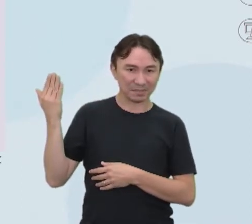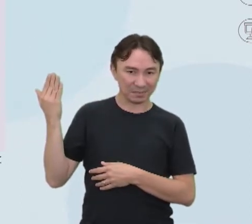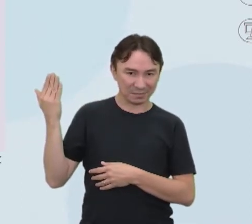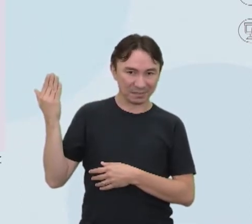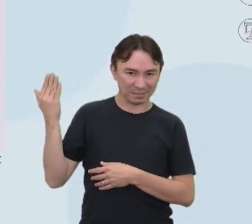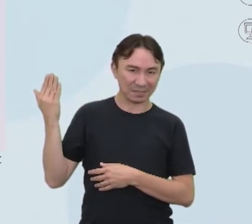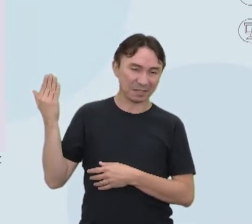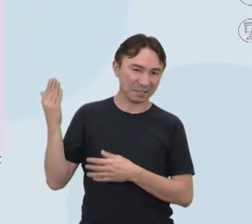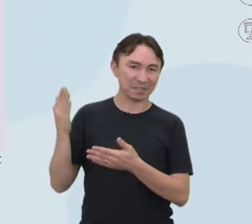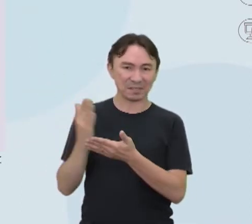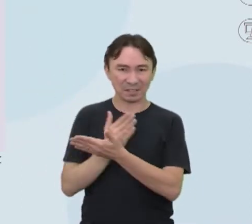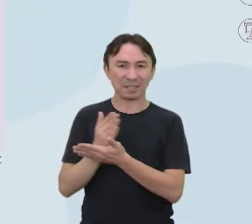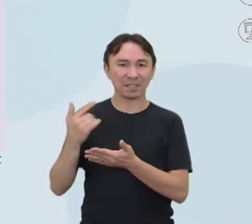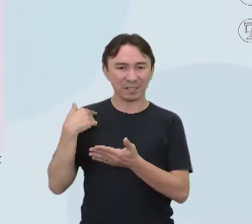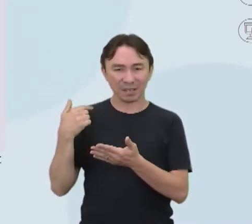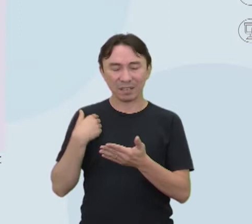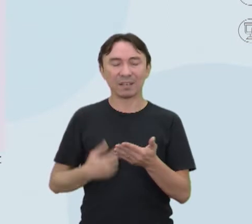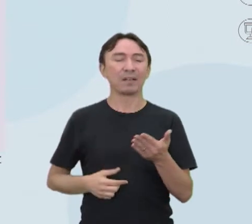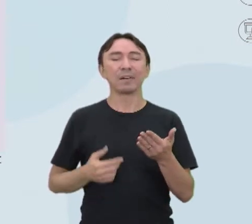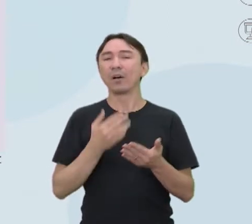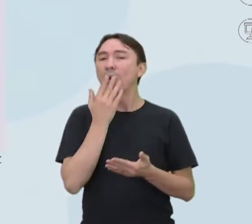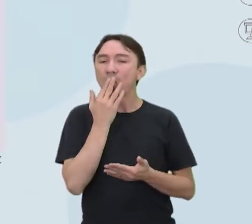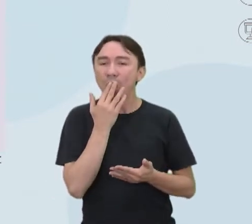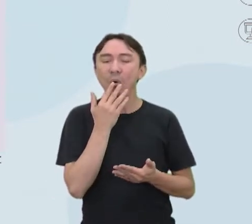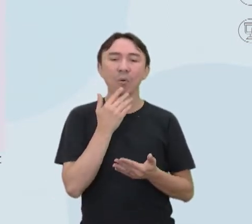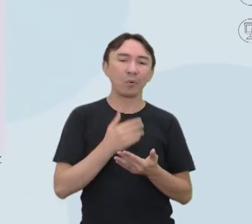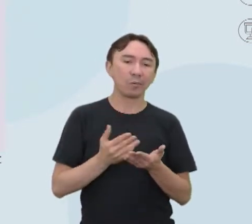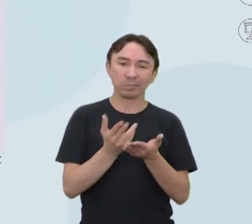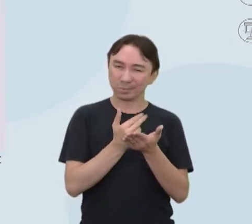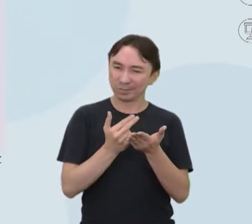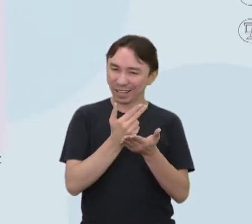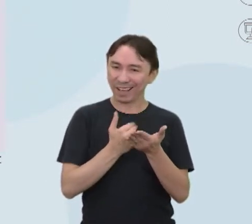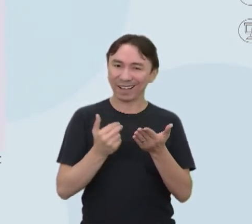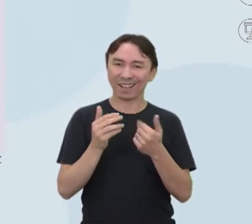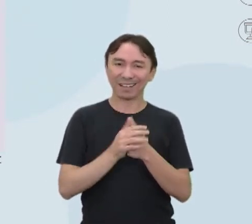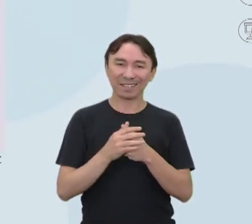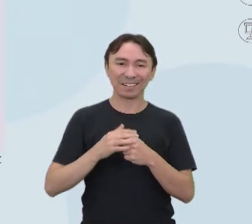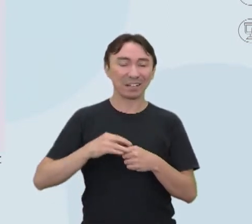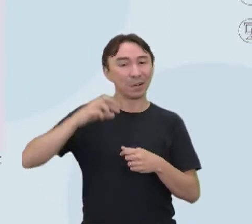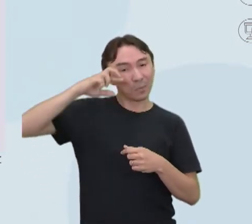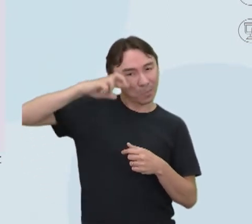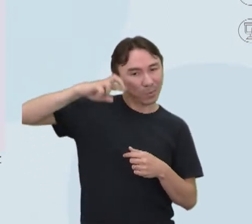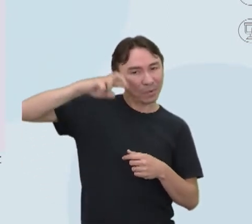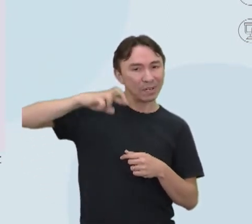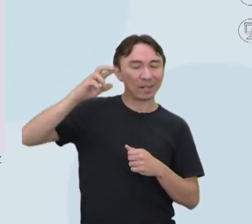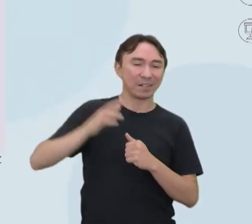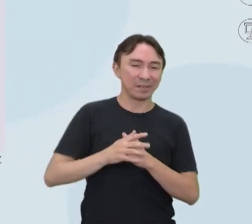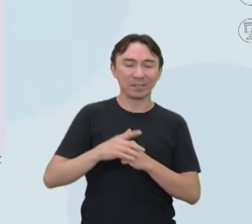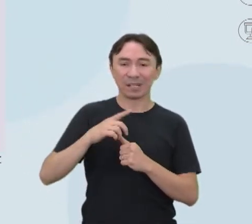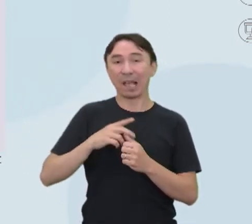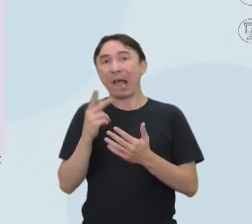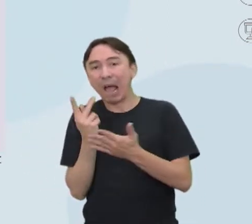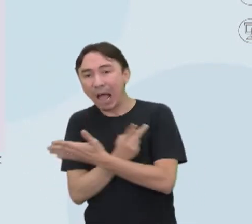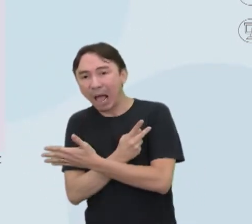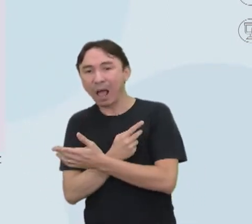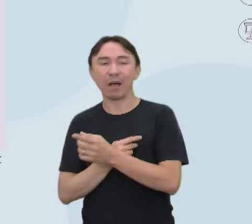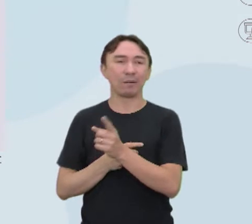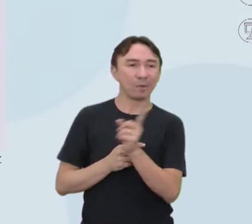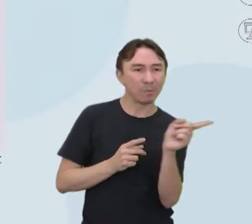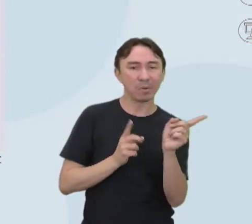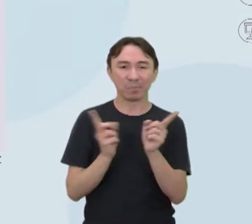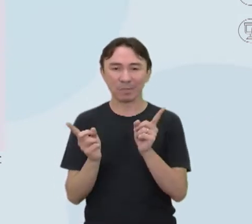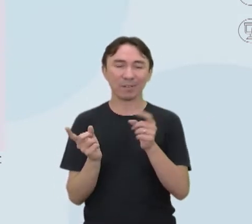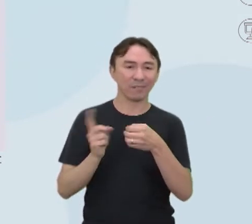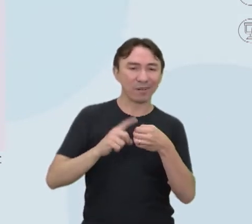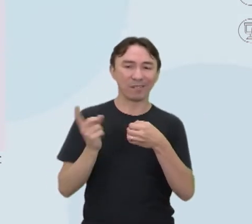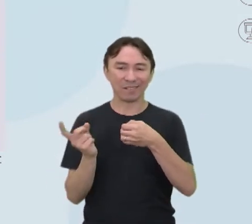gente tem aí uma palhetinha que pode mudar a cor, tem um olhinho que pode visualizar, tem um vai e volta, se você errar, você consegue voltar. Legal. Tem o enviar. Sim. Isso a gente vai falar